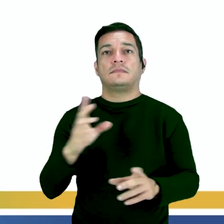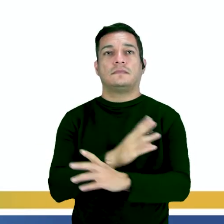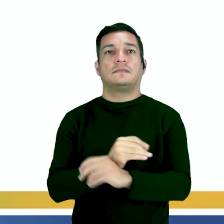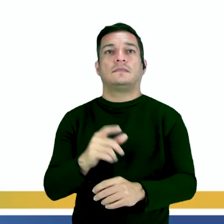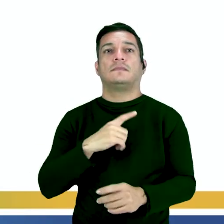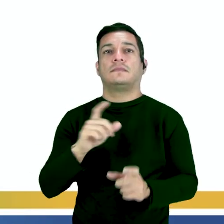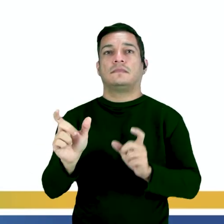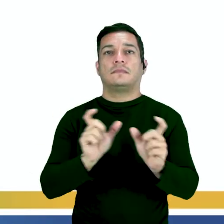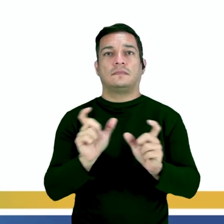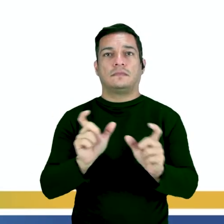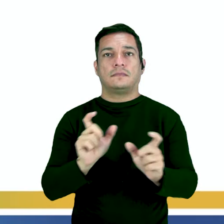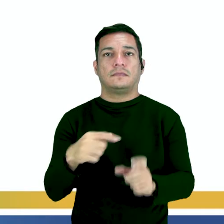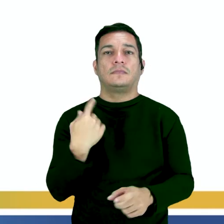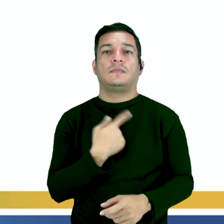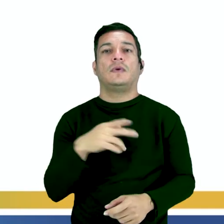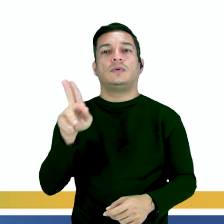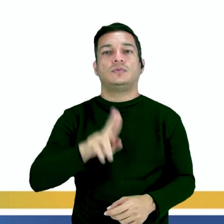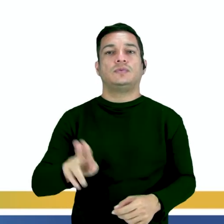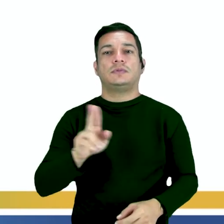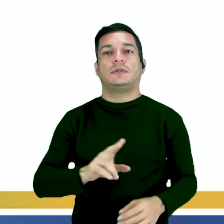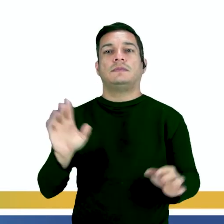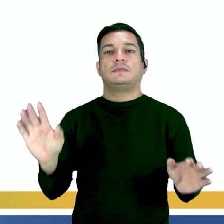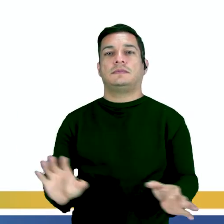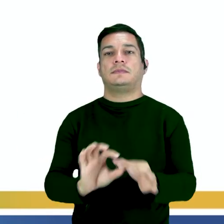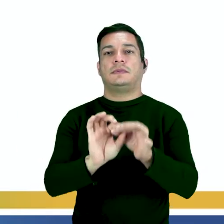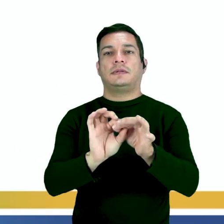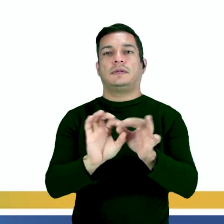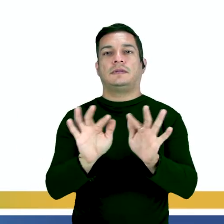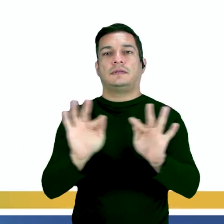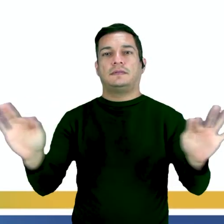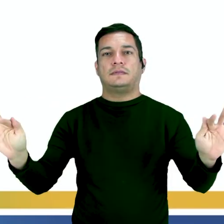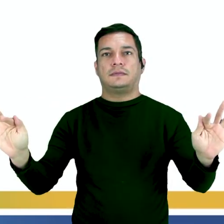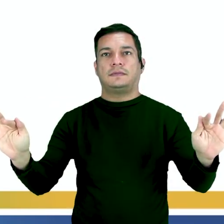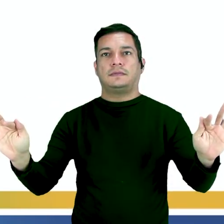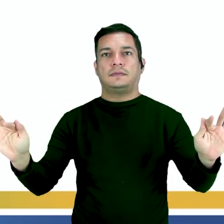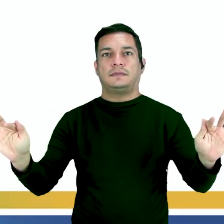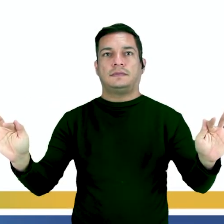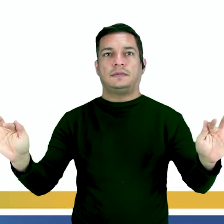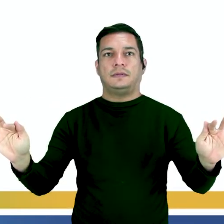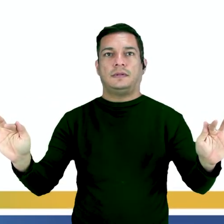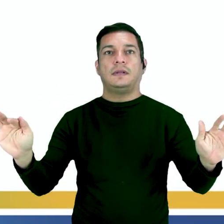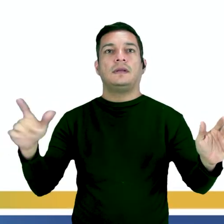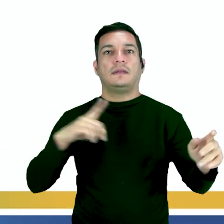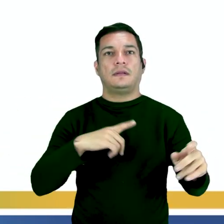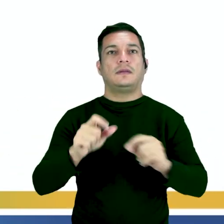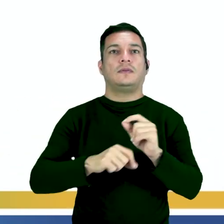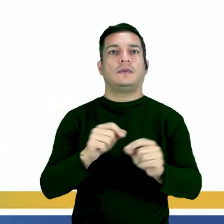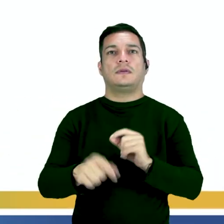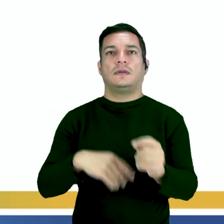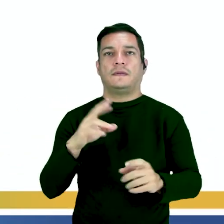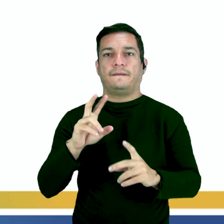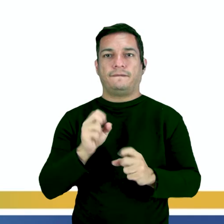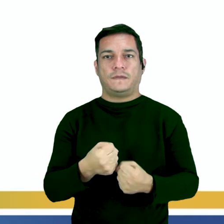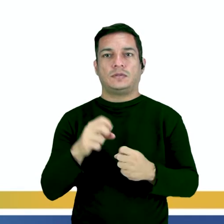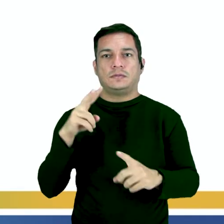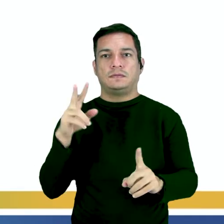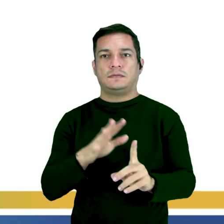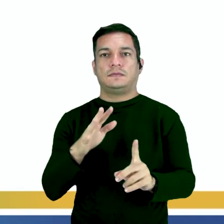são termos, palavras, que usamos para ligar as orações. Elas possuem forte